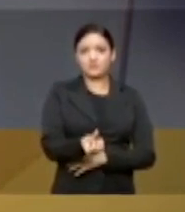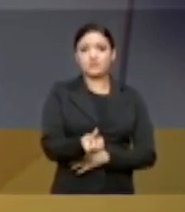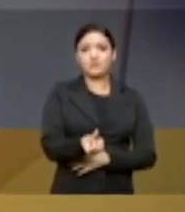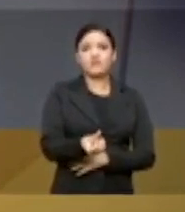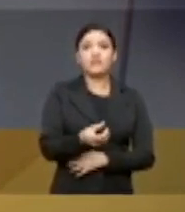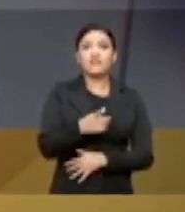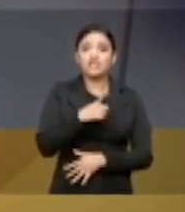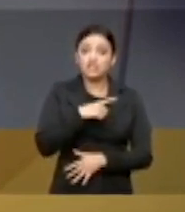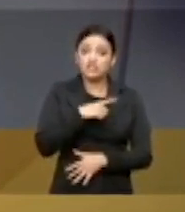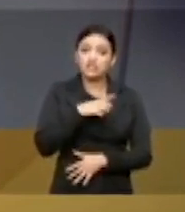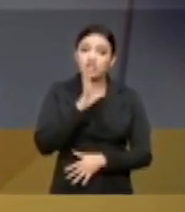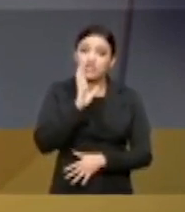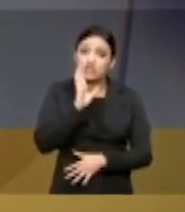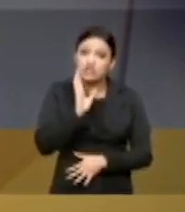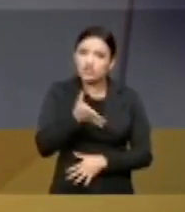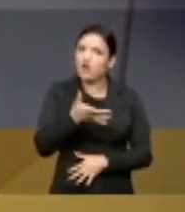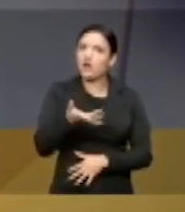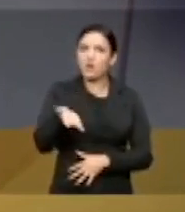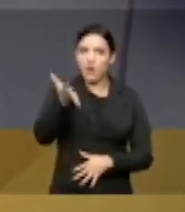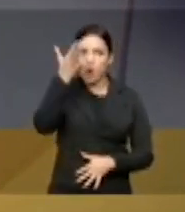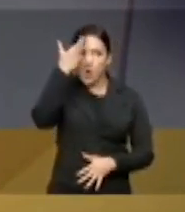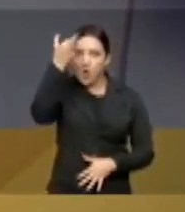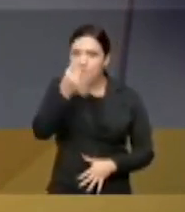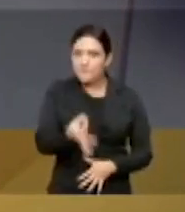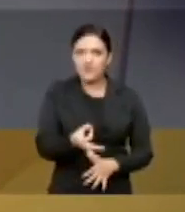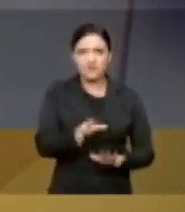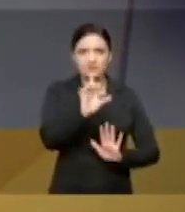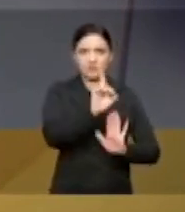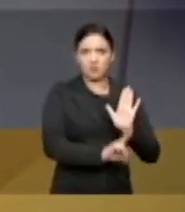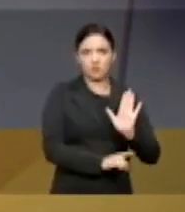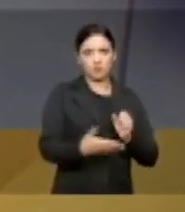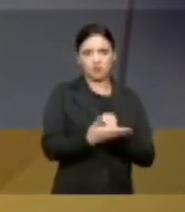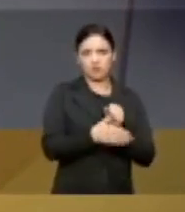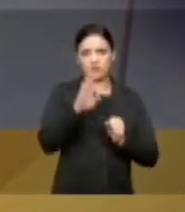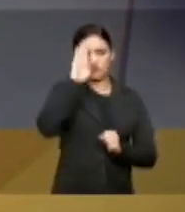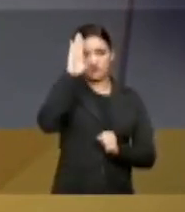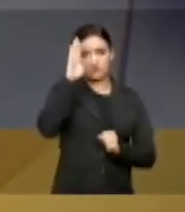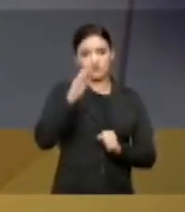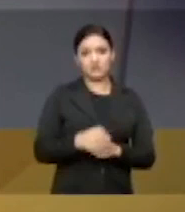ortodoxa e necessária dos direitos fundamentais. E não se misture